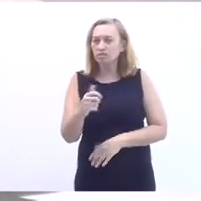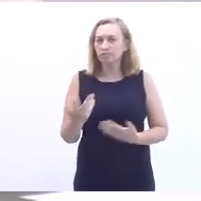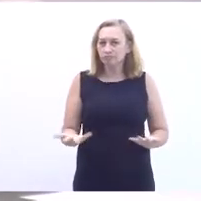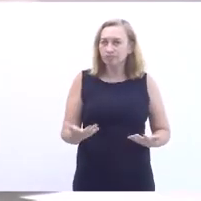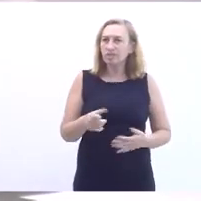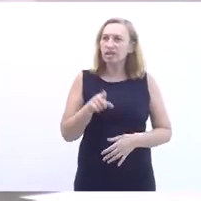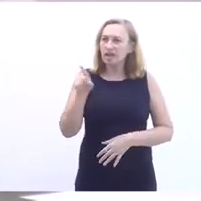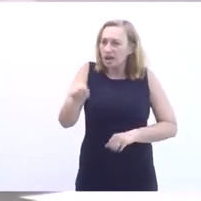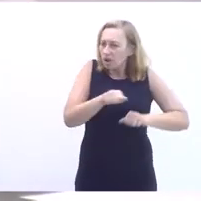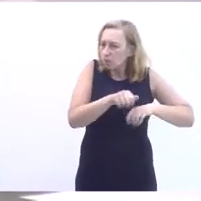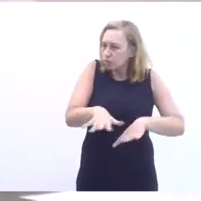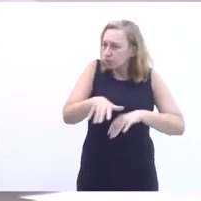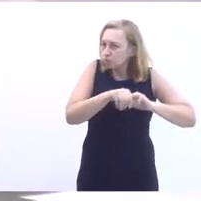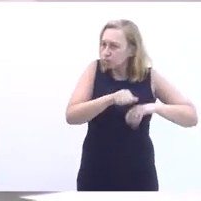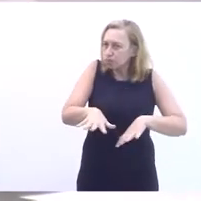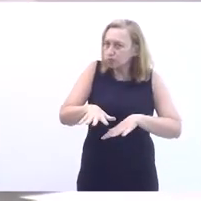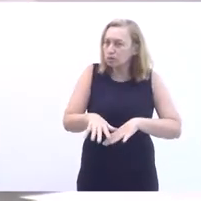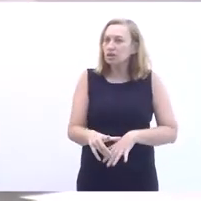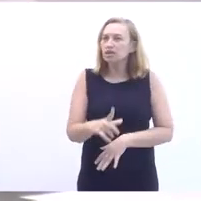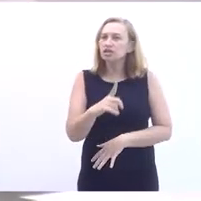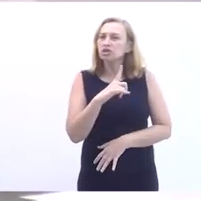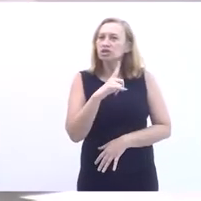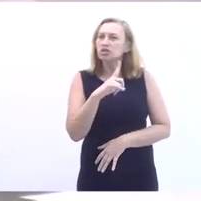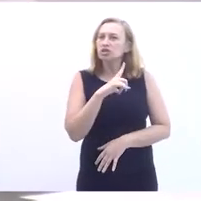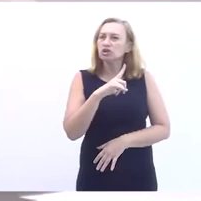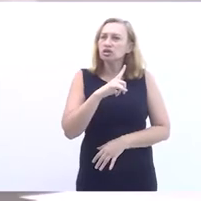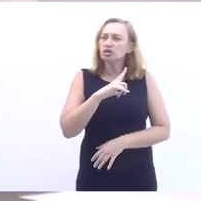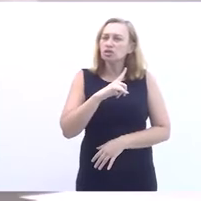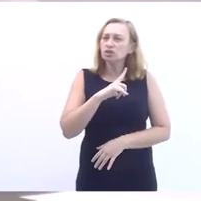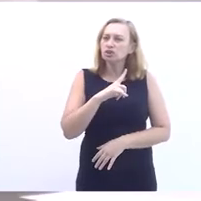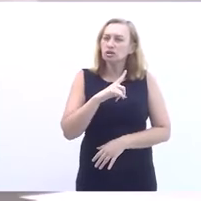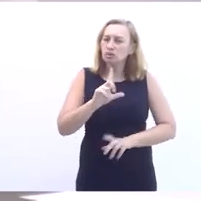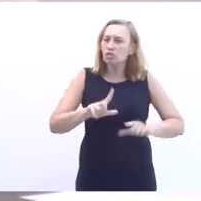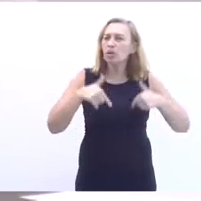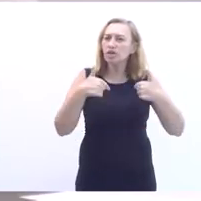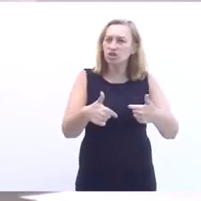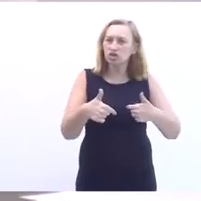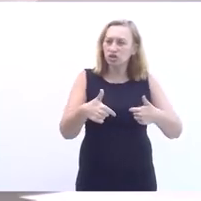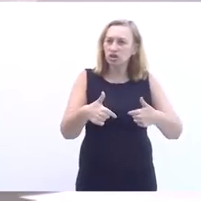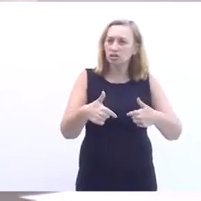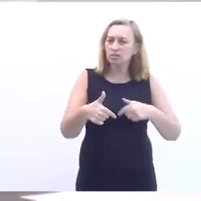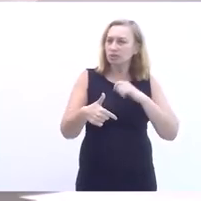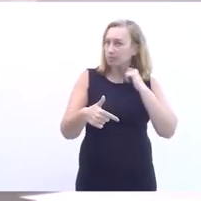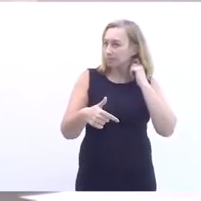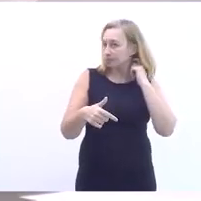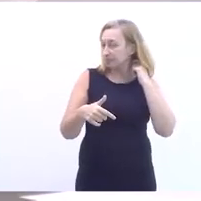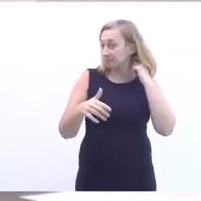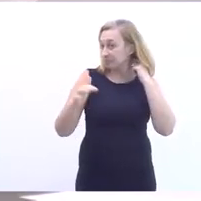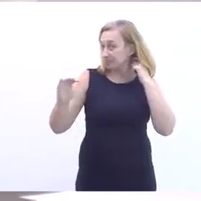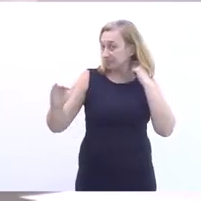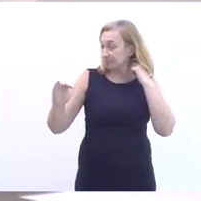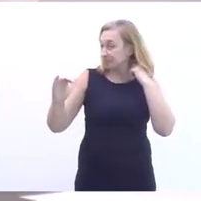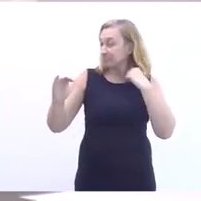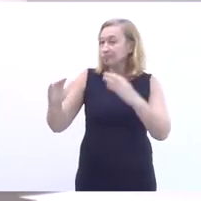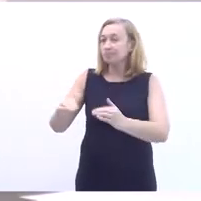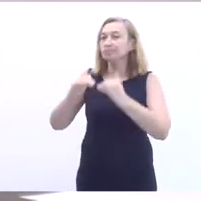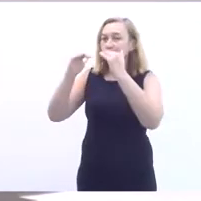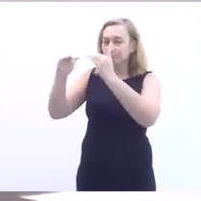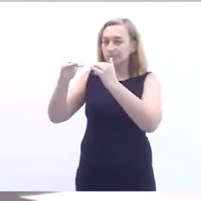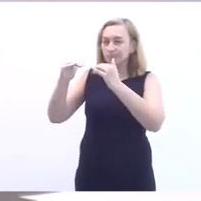acaso aquela marcha ela tinha sido objeto de uma ação no Supremo e o Supremo autorizou a